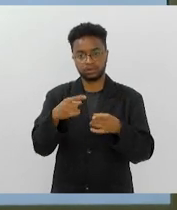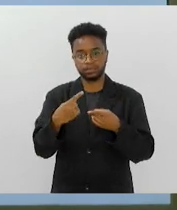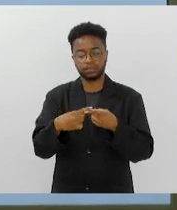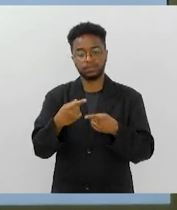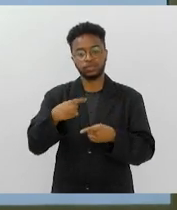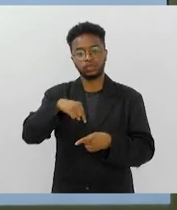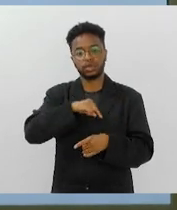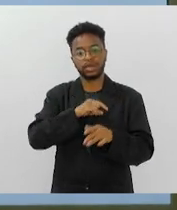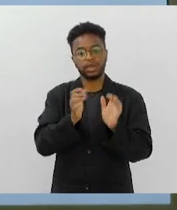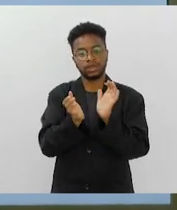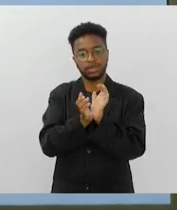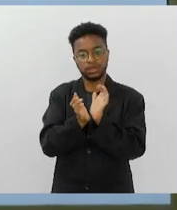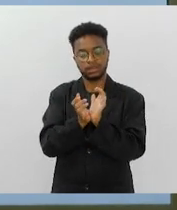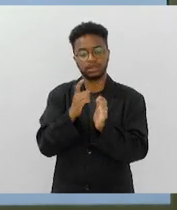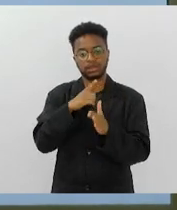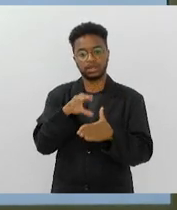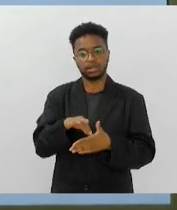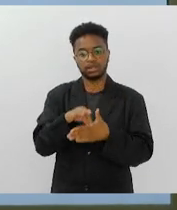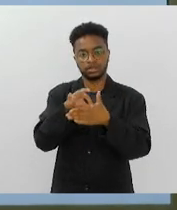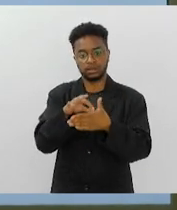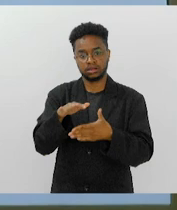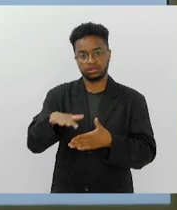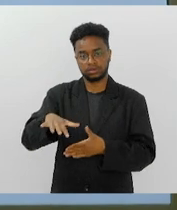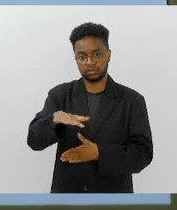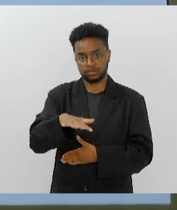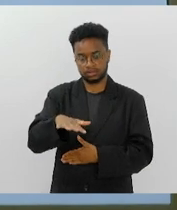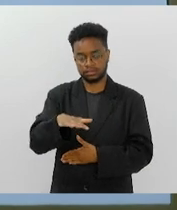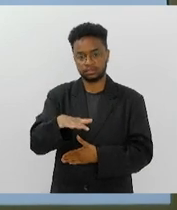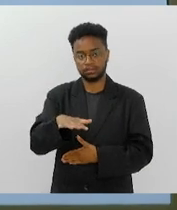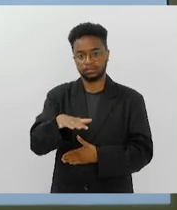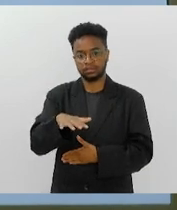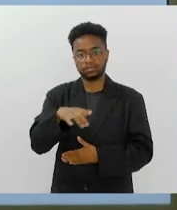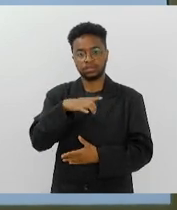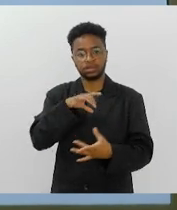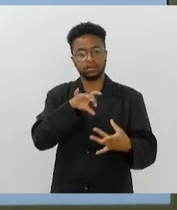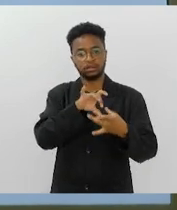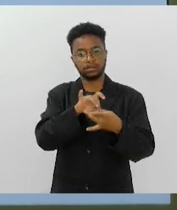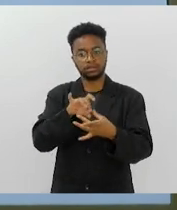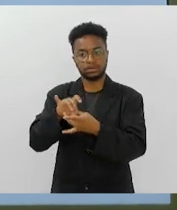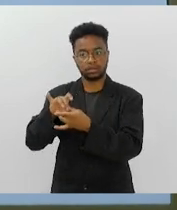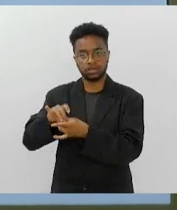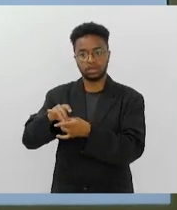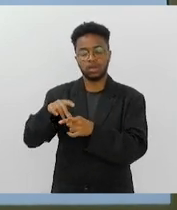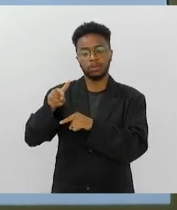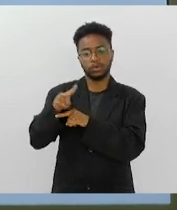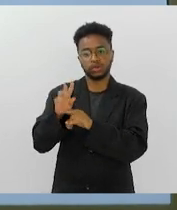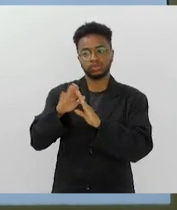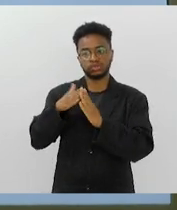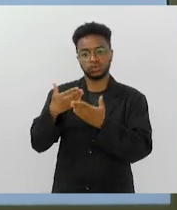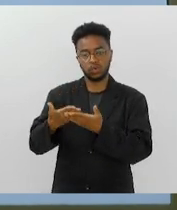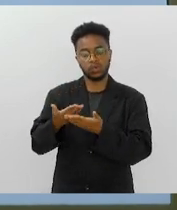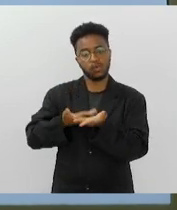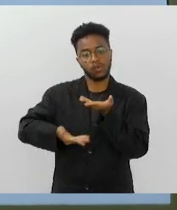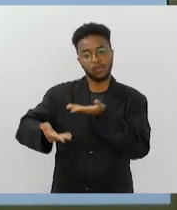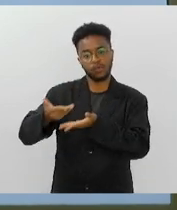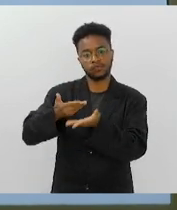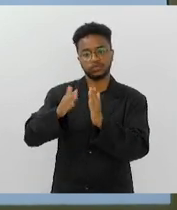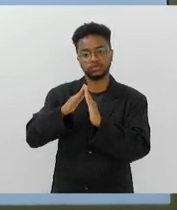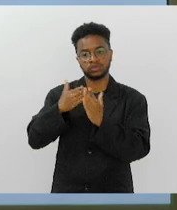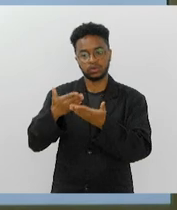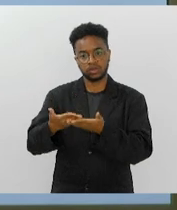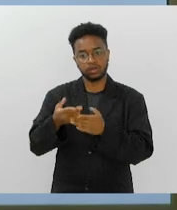equipe é formada por líderes de áreas. Essas áreas são compostas por proteção escolar, convivência escolar, monitoramento e